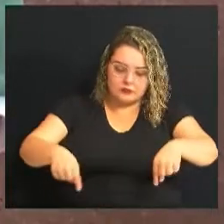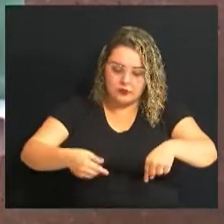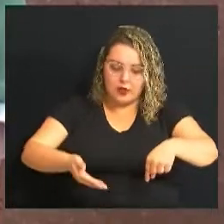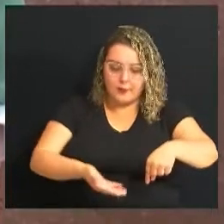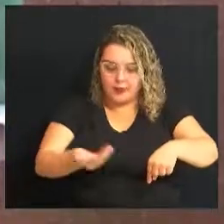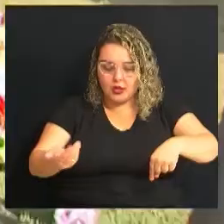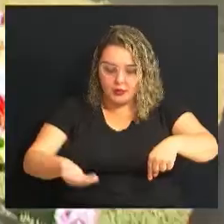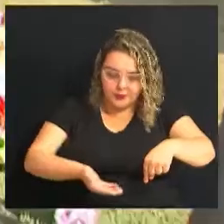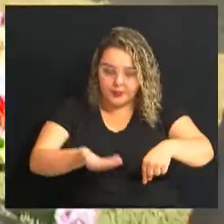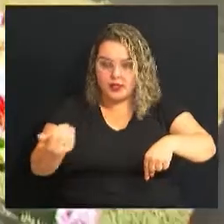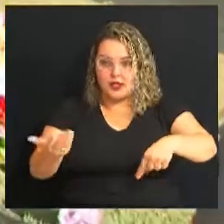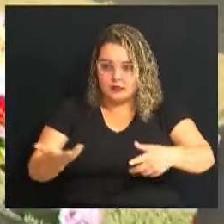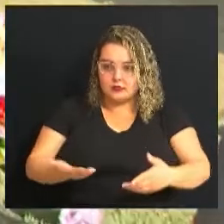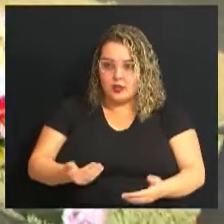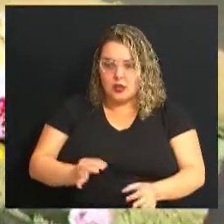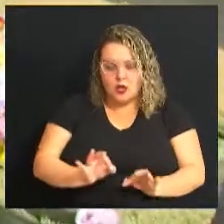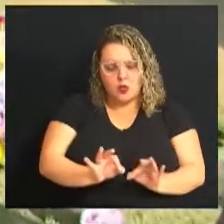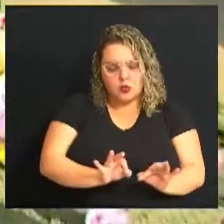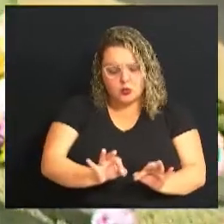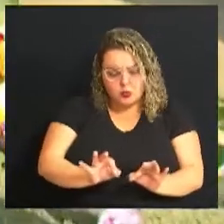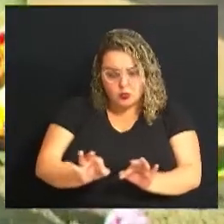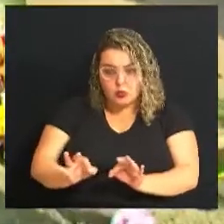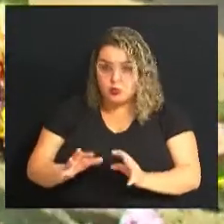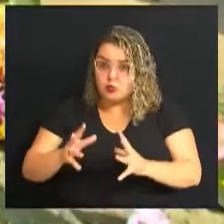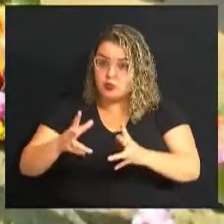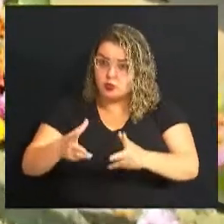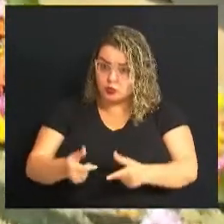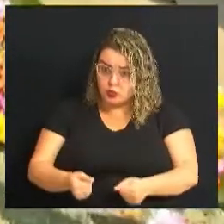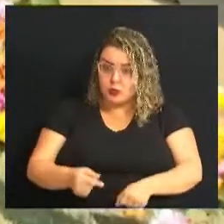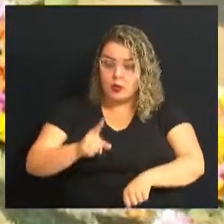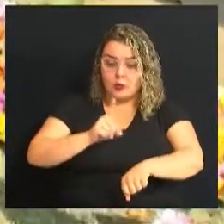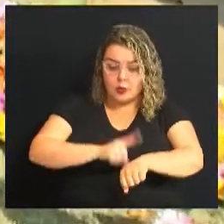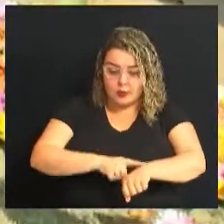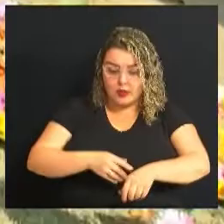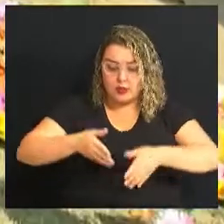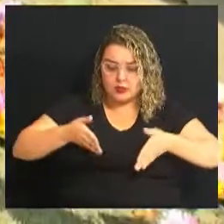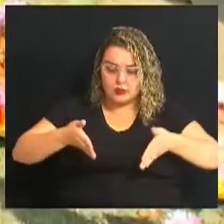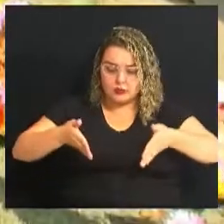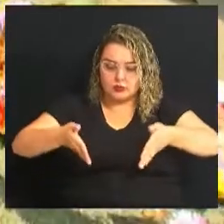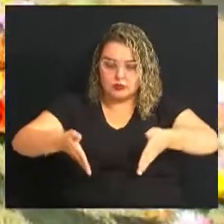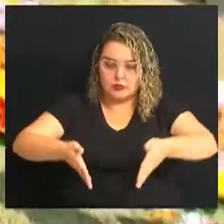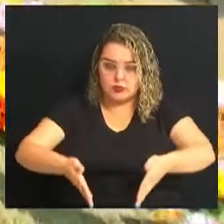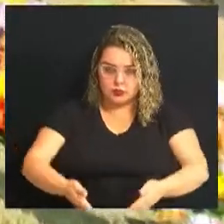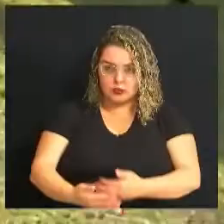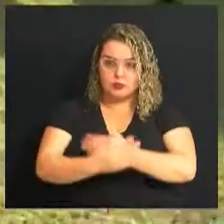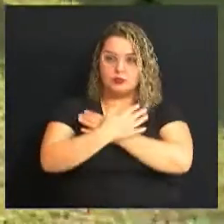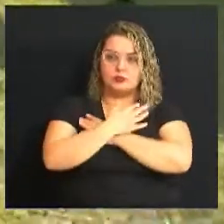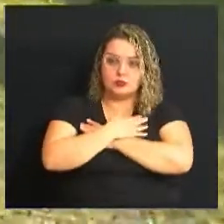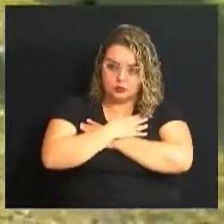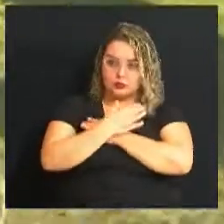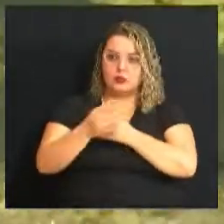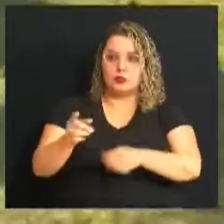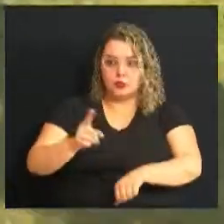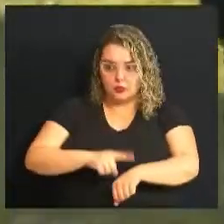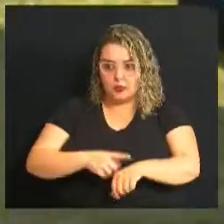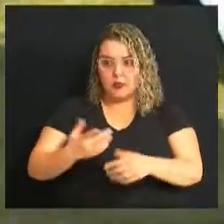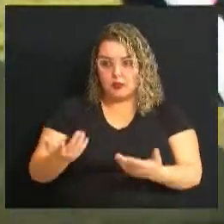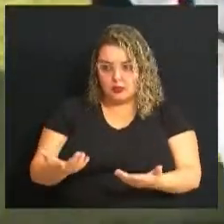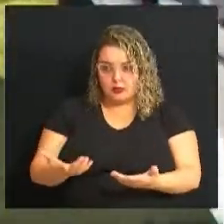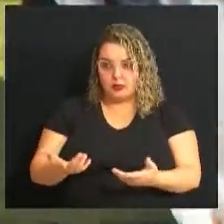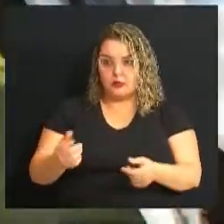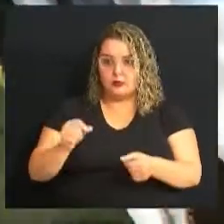do trato para deixar tudo organizado para o sepultamento, né, para receber a urna na hora para estar fazendo